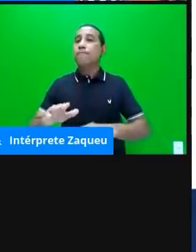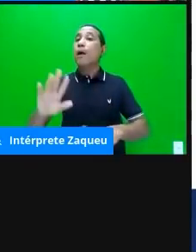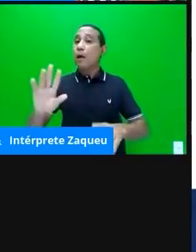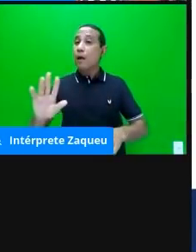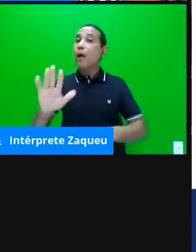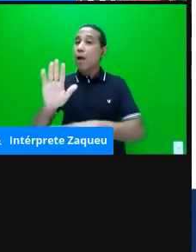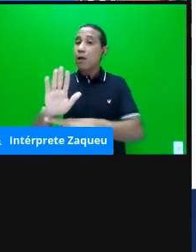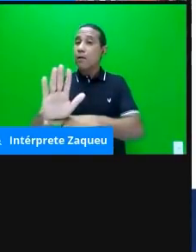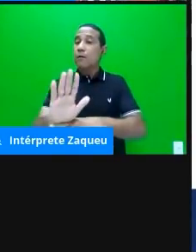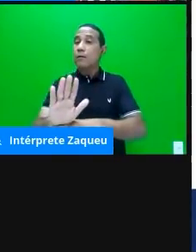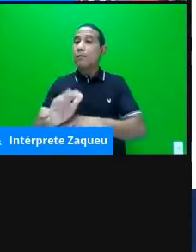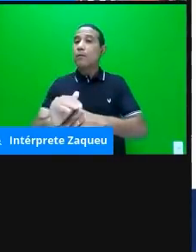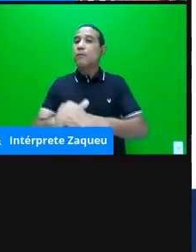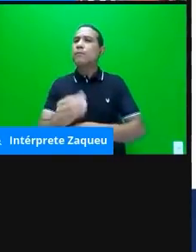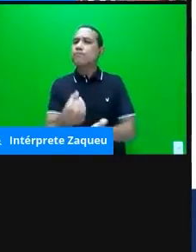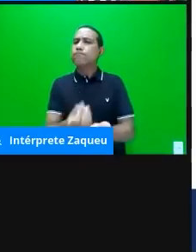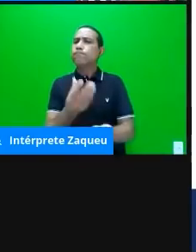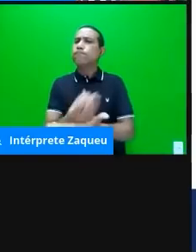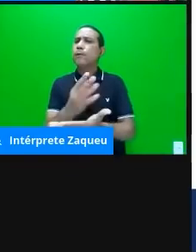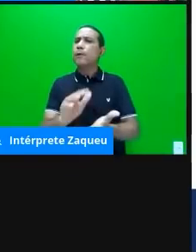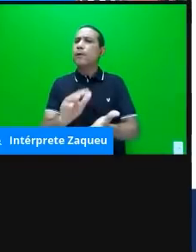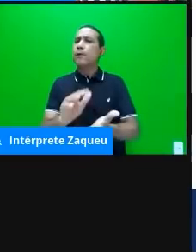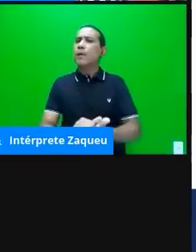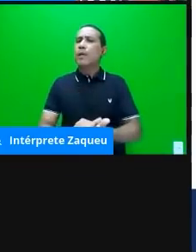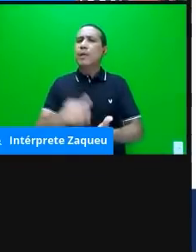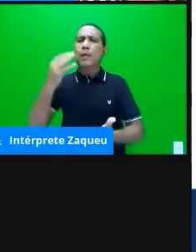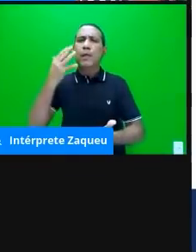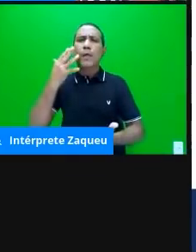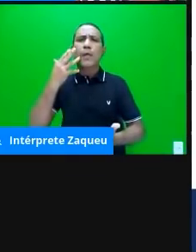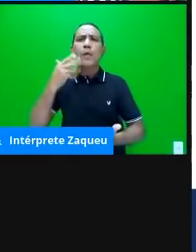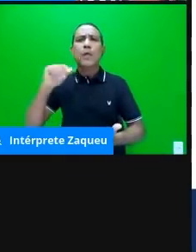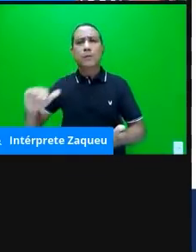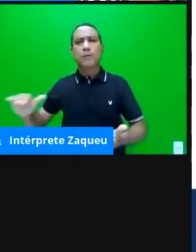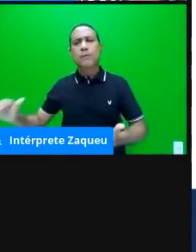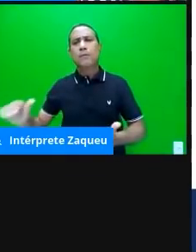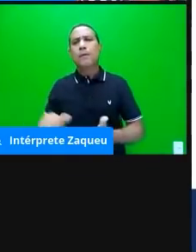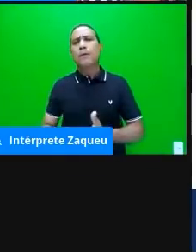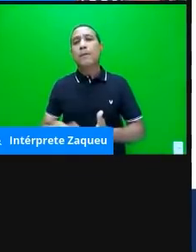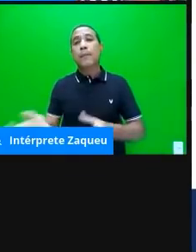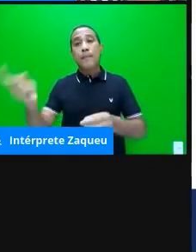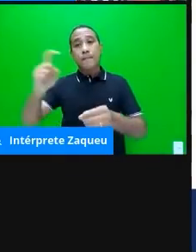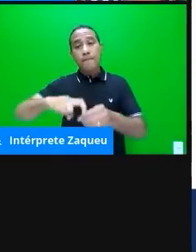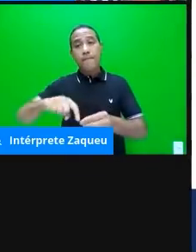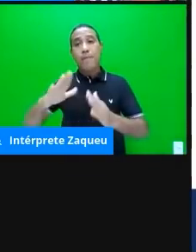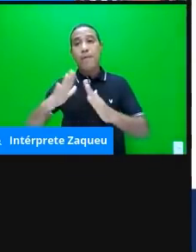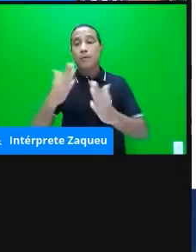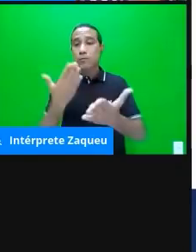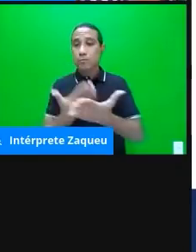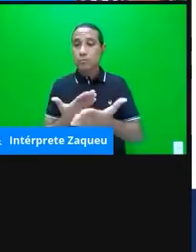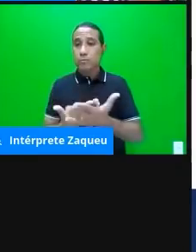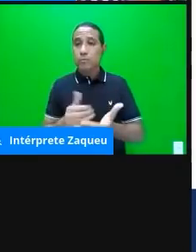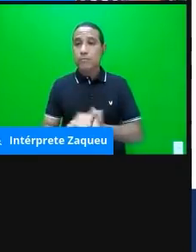da criança e prepará-las para enquanto voltarmos à escola. O